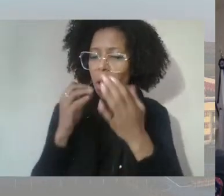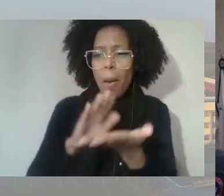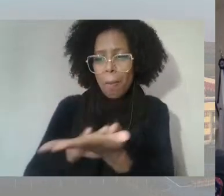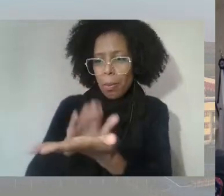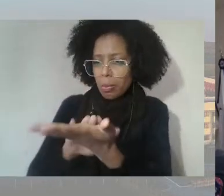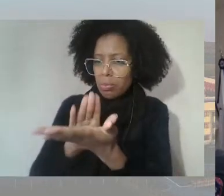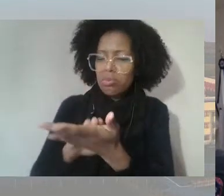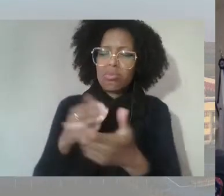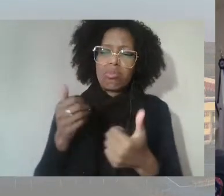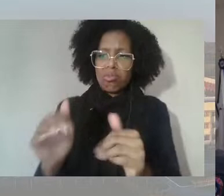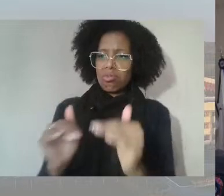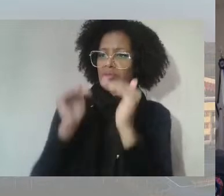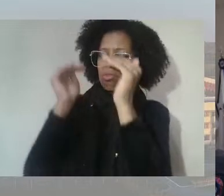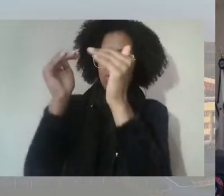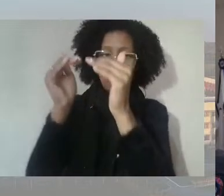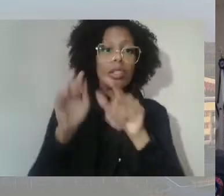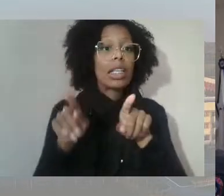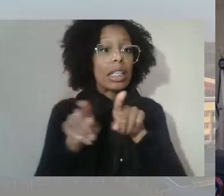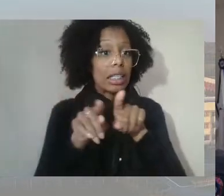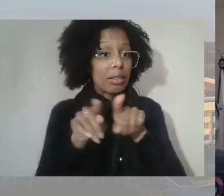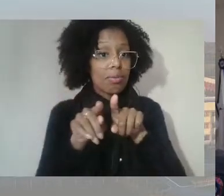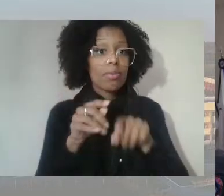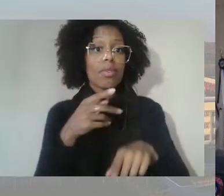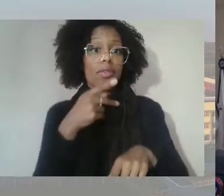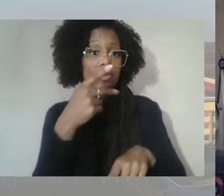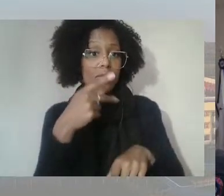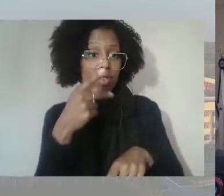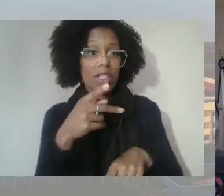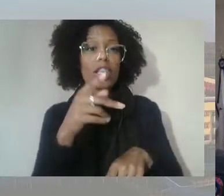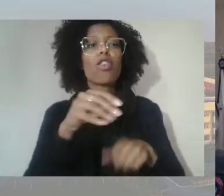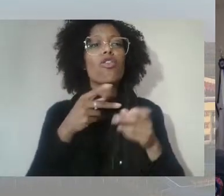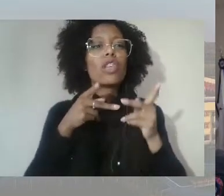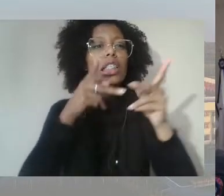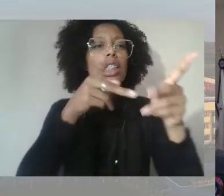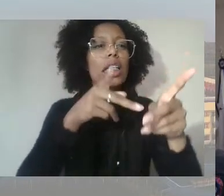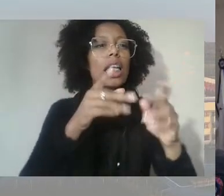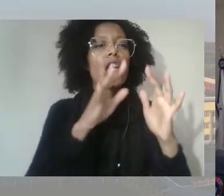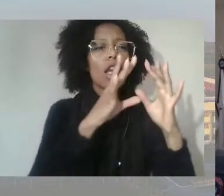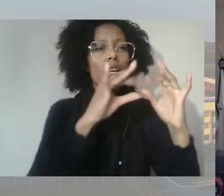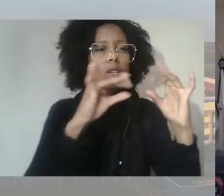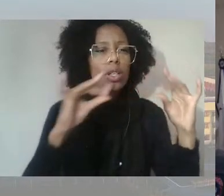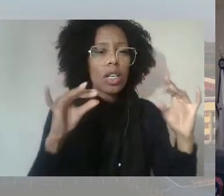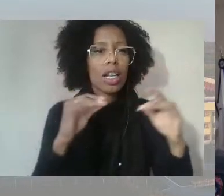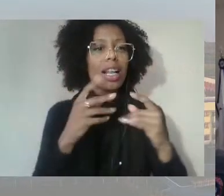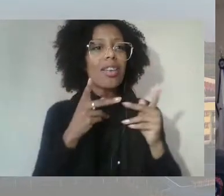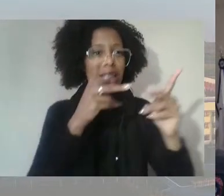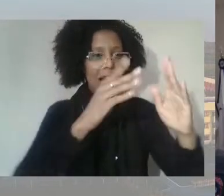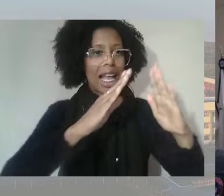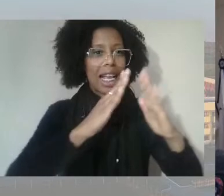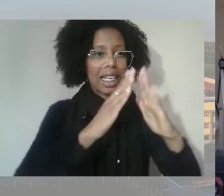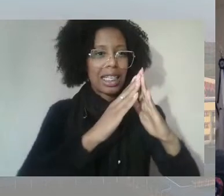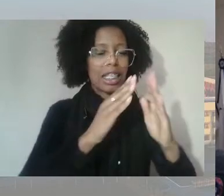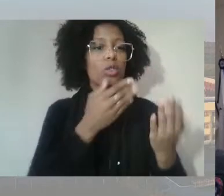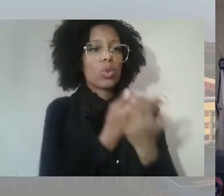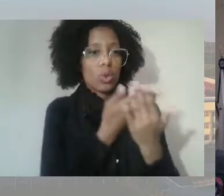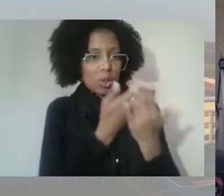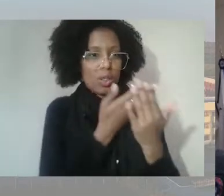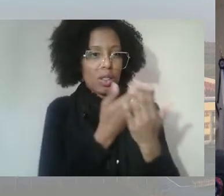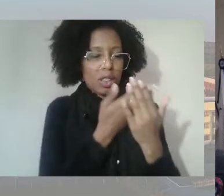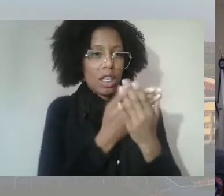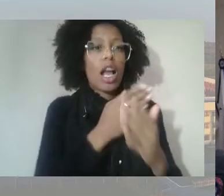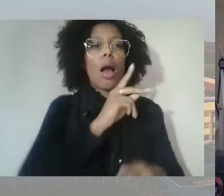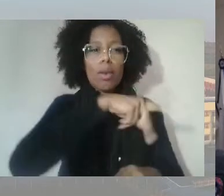grandeza. Também quero respaldar que, quando eu visitei Jaguarão, fui visitar a moradia estudantil, eu tenho certeza que a professora Silvana, uma